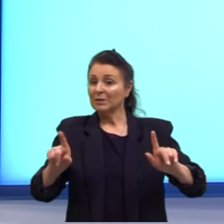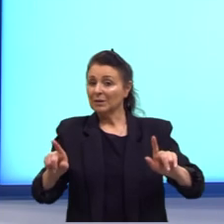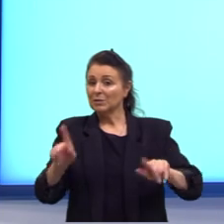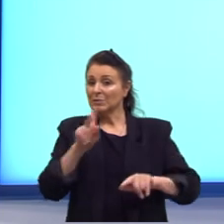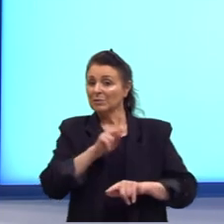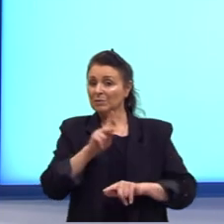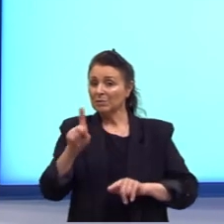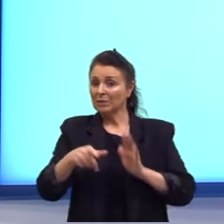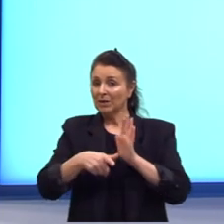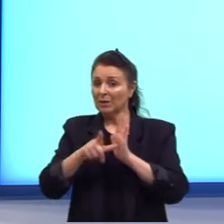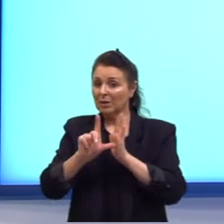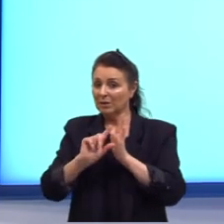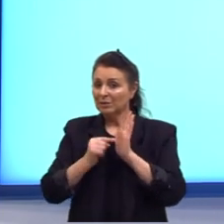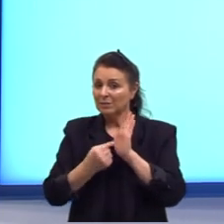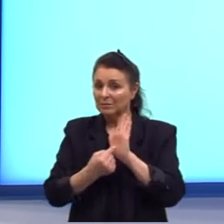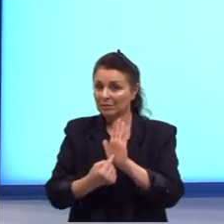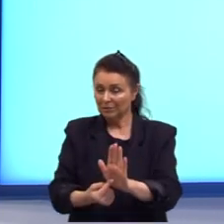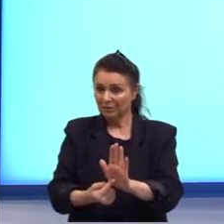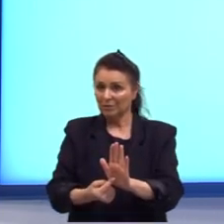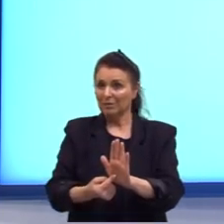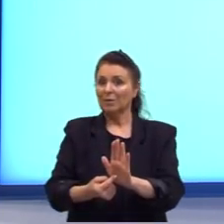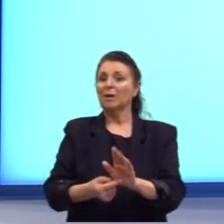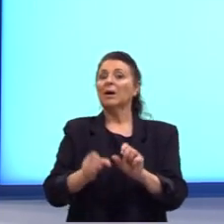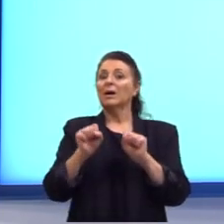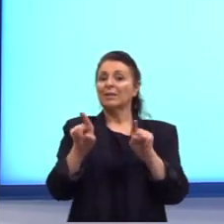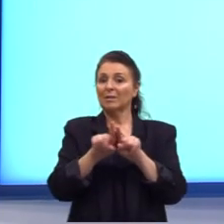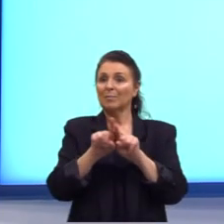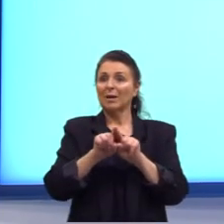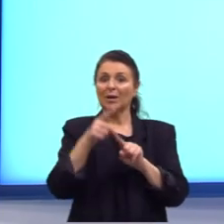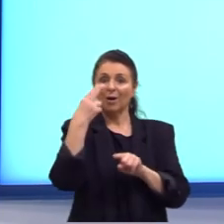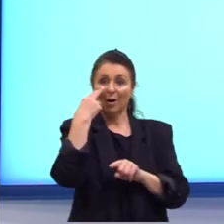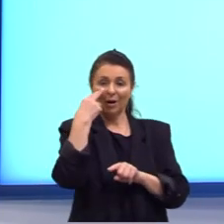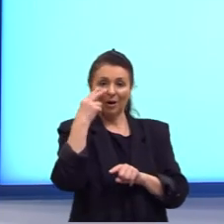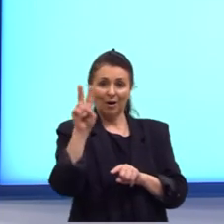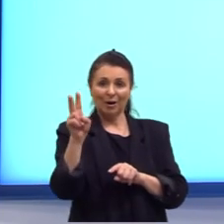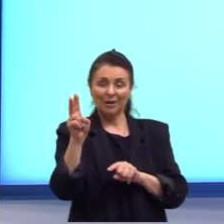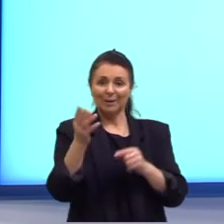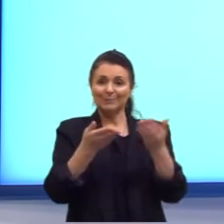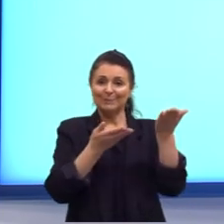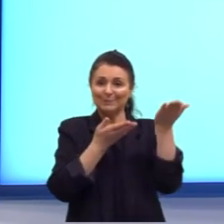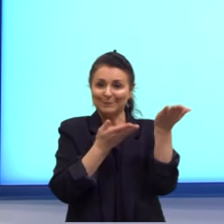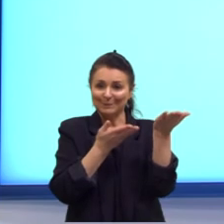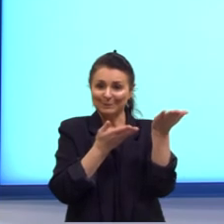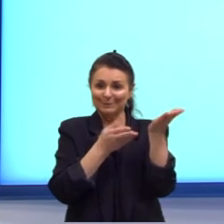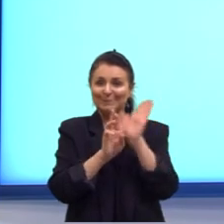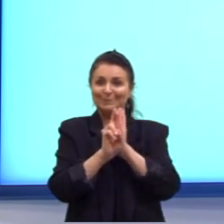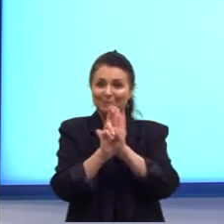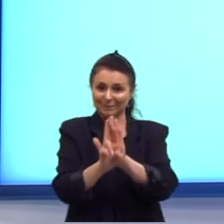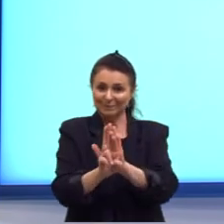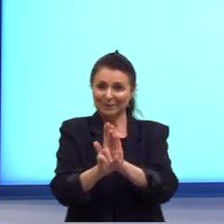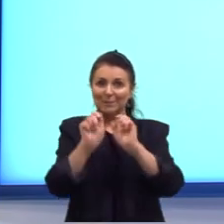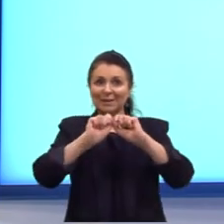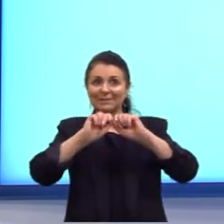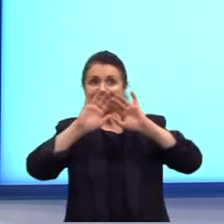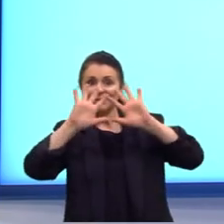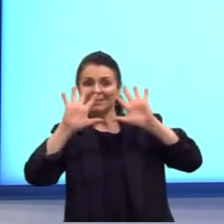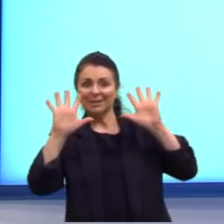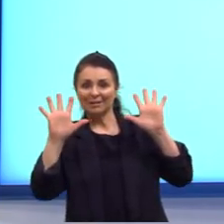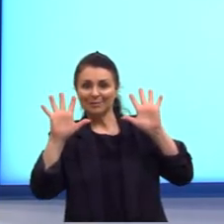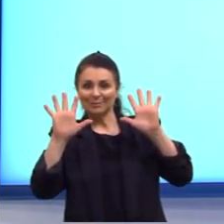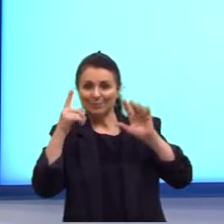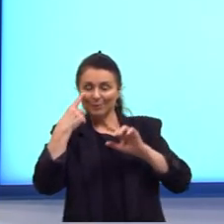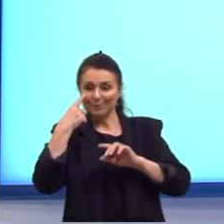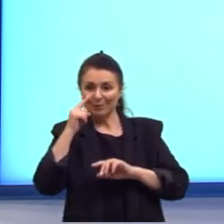viu mas ele pode ser representado desta forma aqui que fica um pouco mais claro da gente visualizar isso né